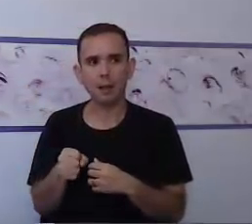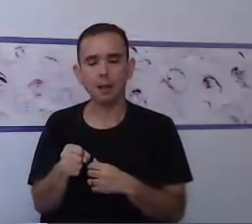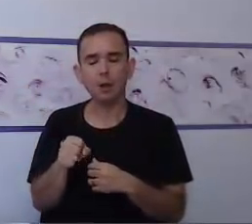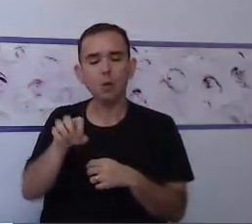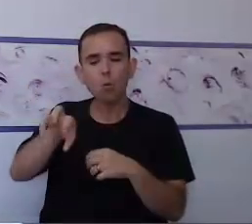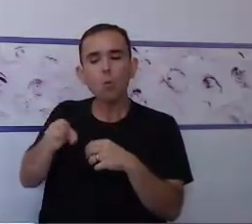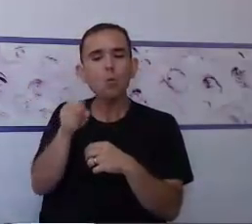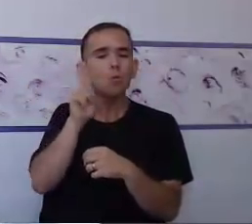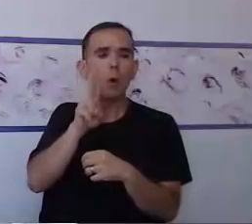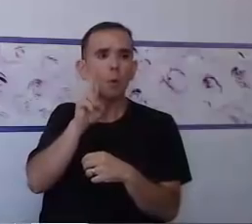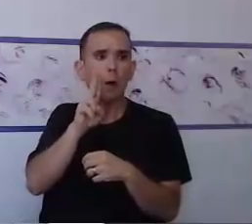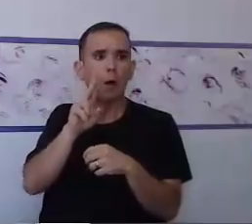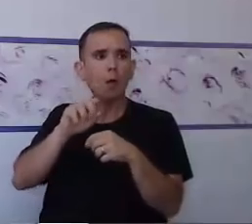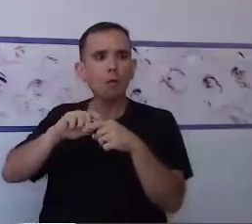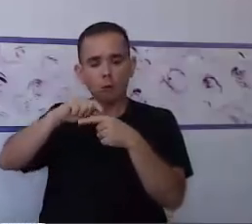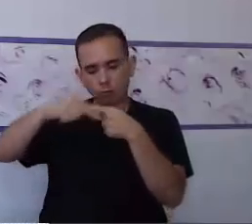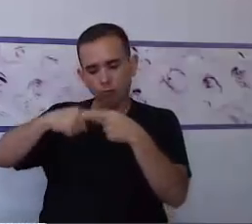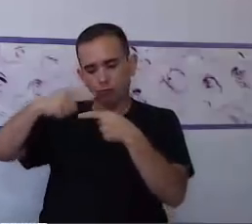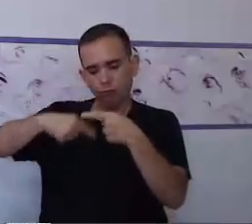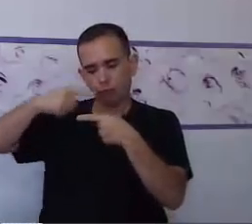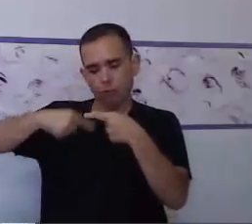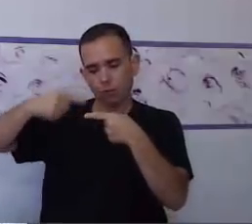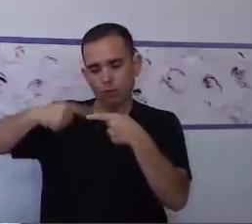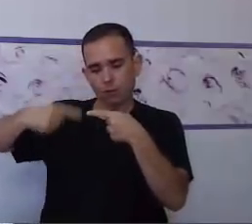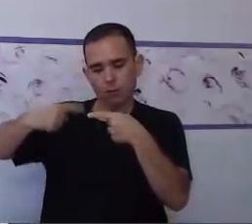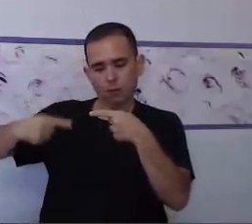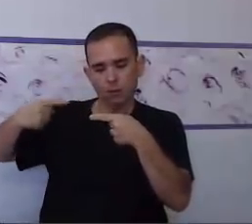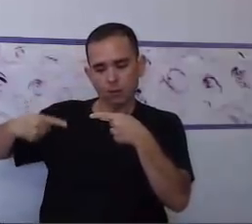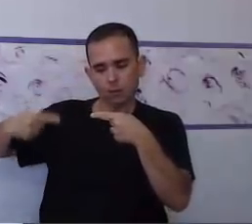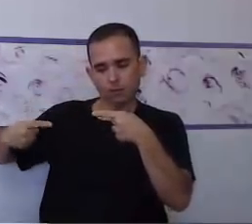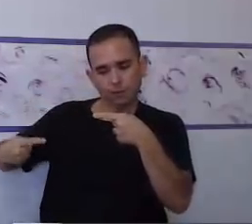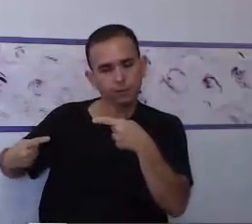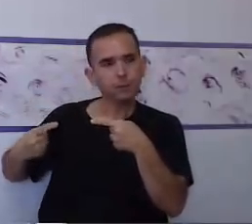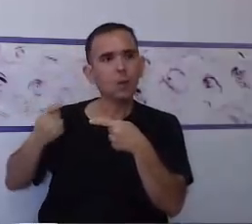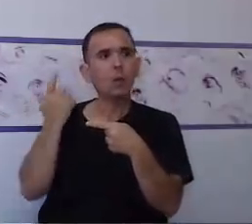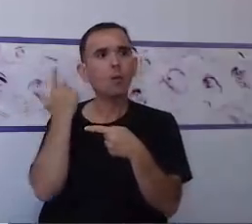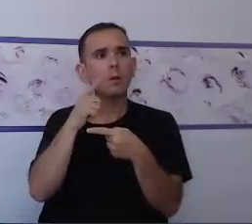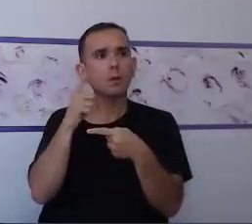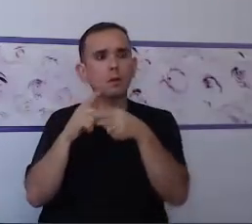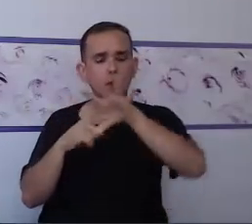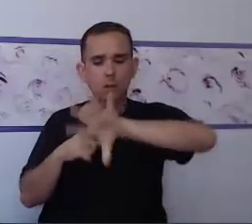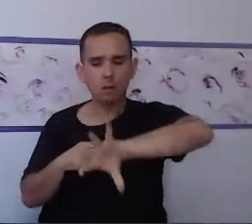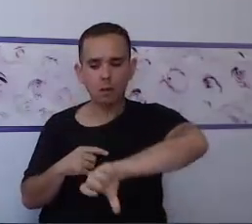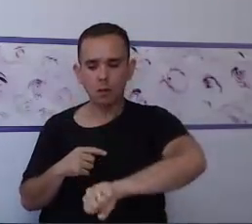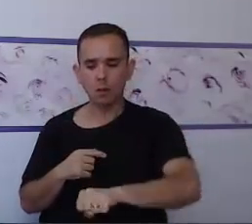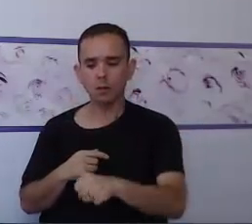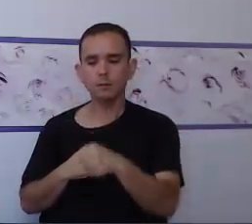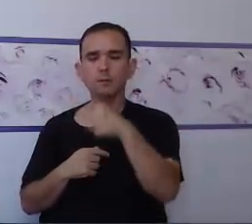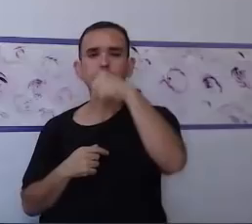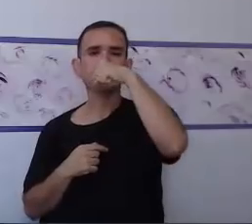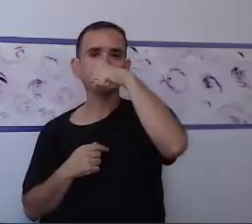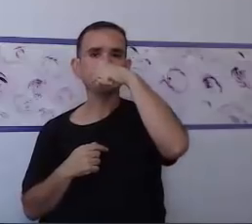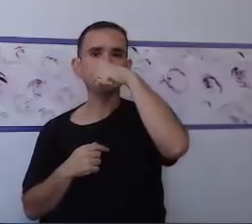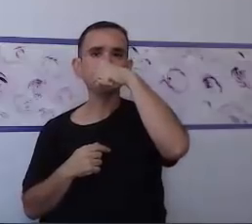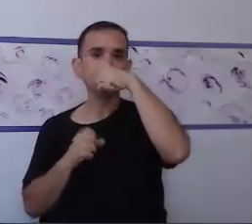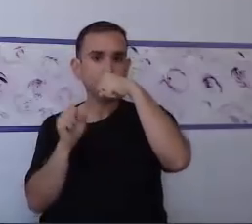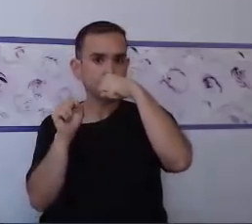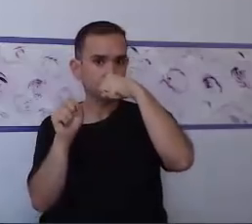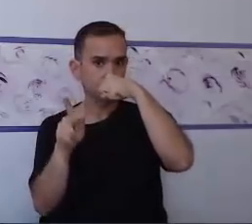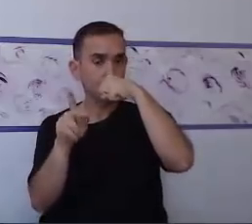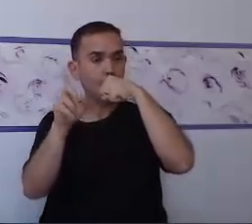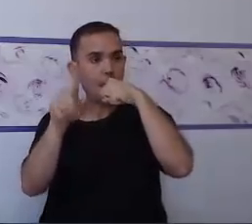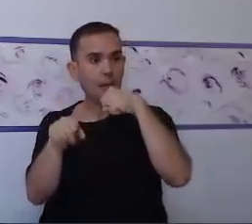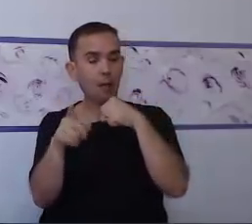comum, vou engrossar esse cabo dessa colher para que ele consiga levar esse alimento até a boca. Tá bom? Essa